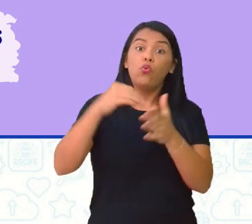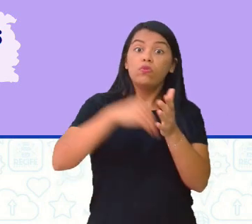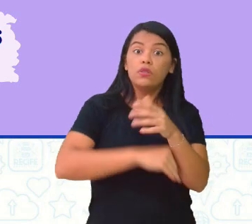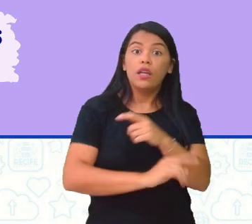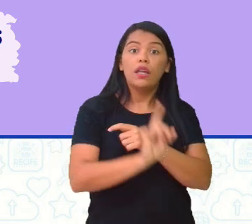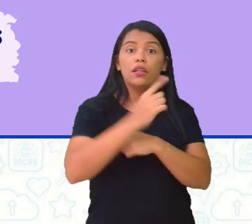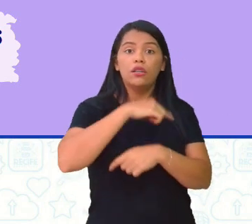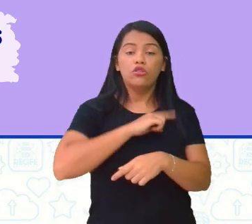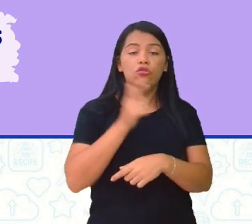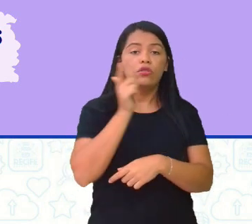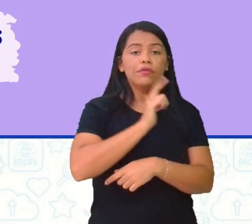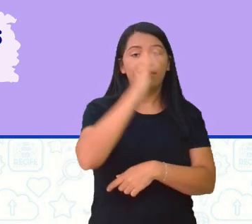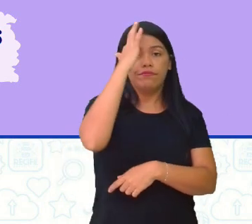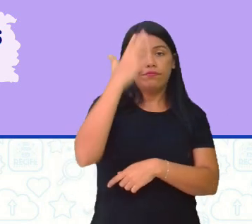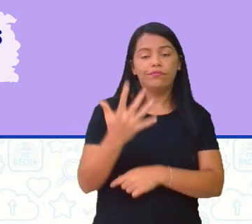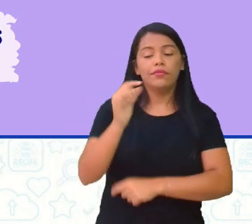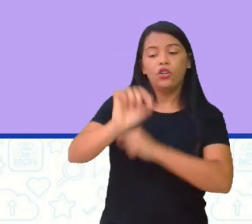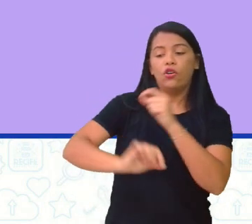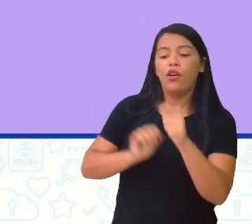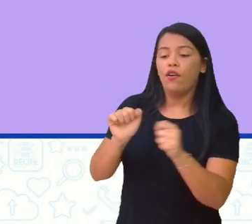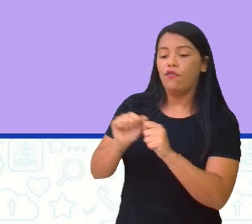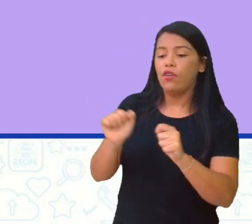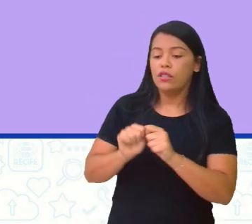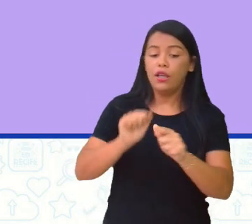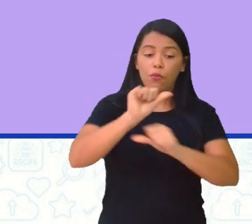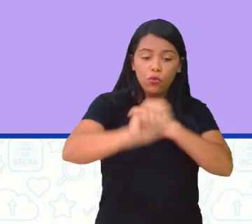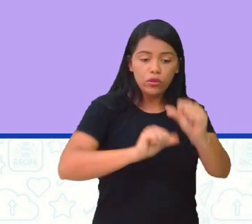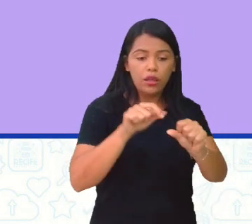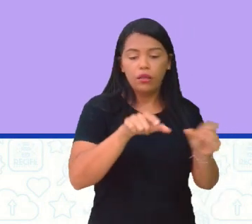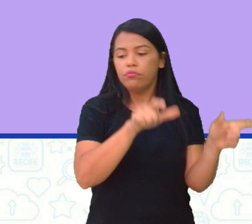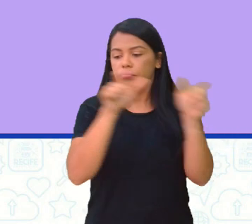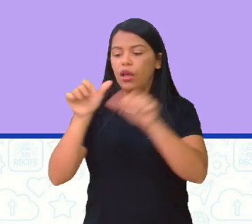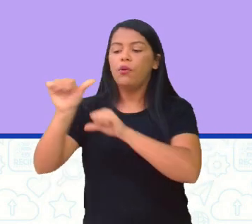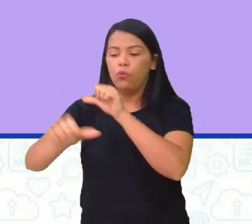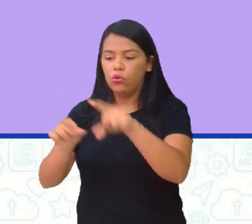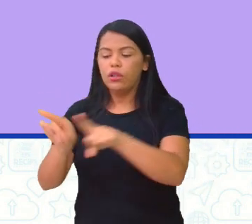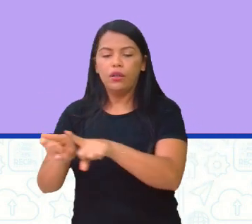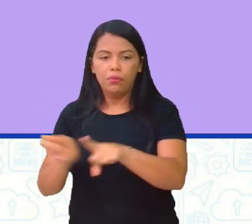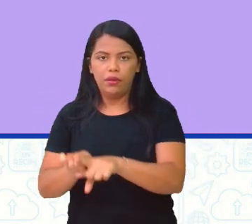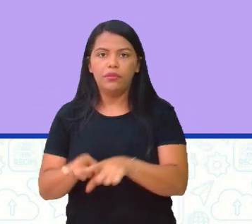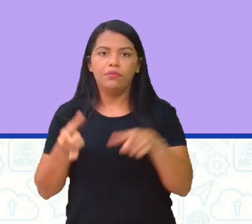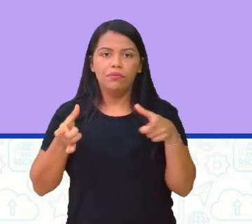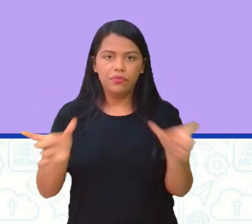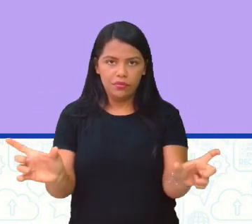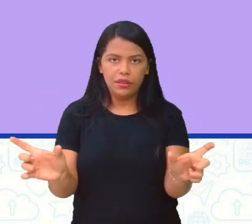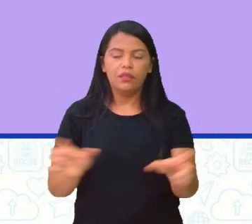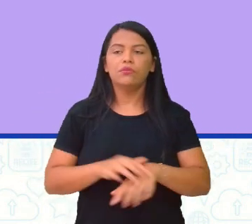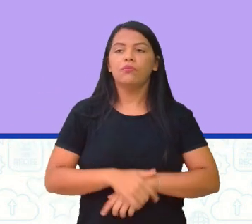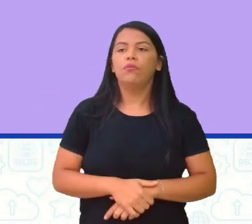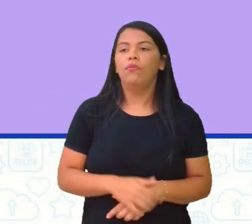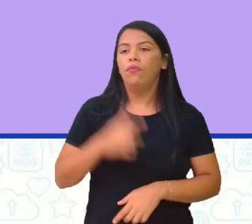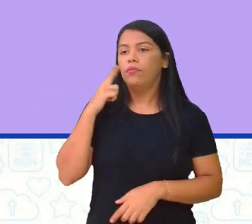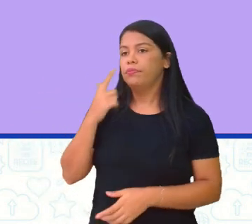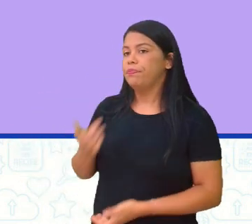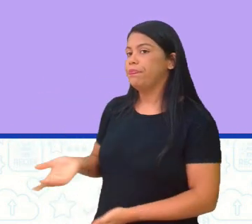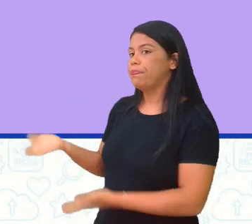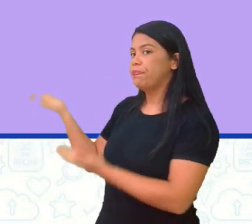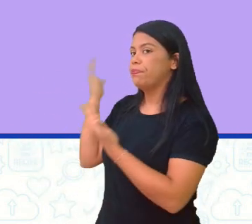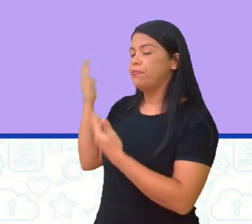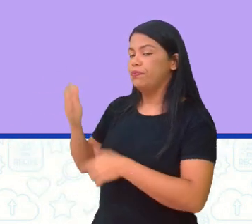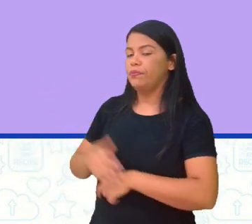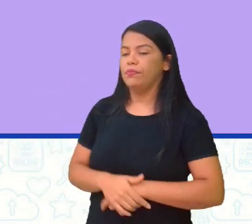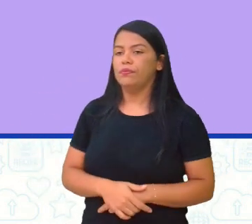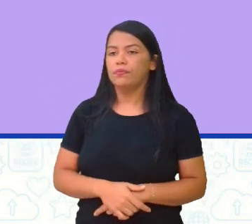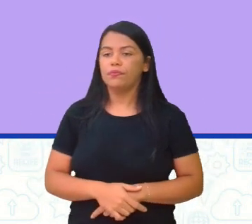as mesmas mudanças dos dois lados. Olha aqui. O que é que eu fiz? Traz para